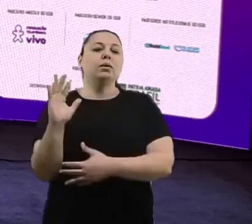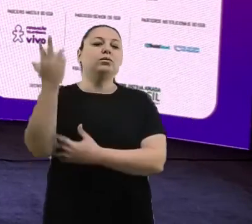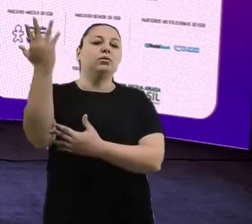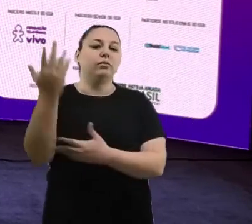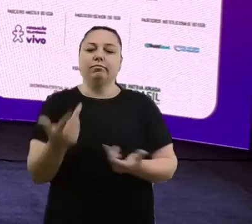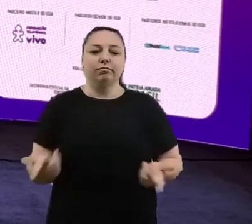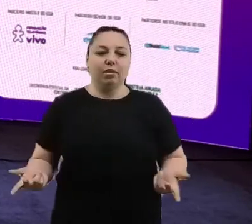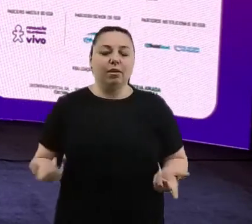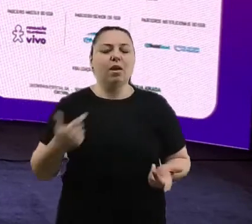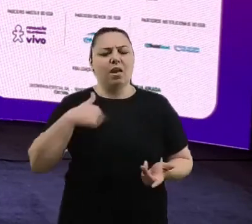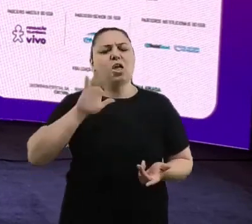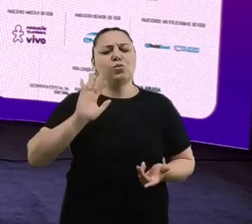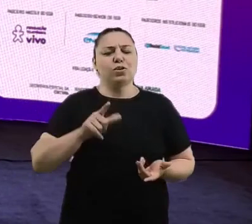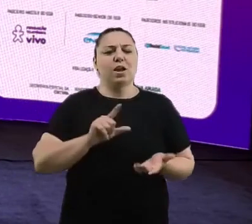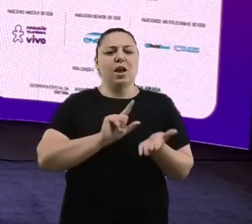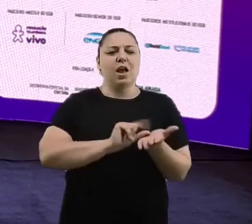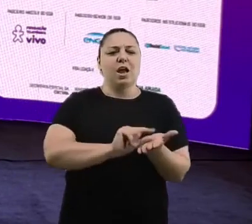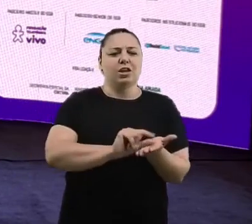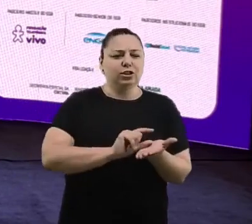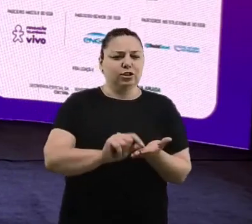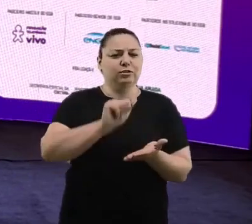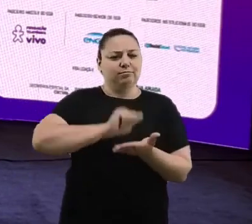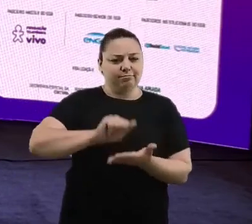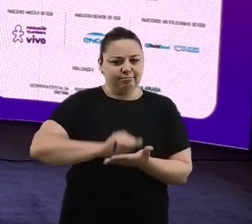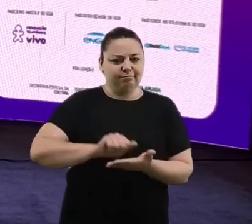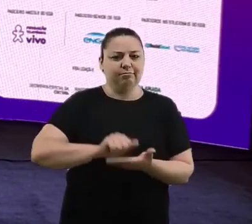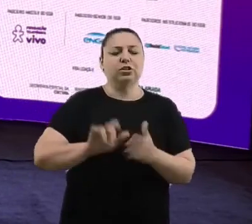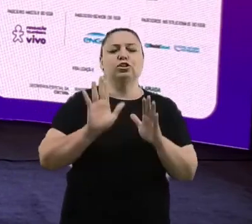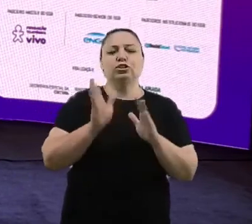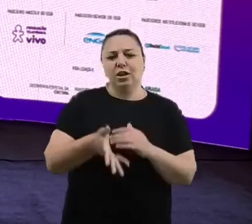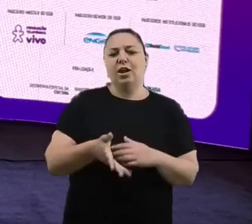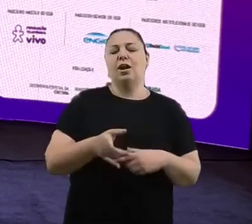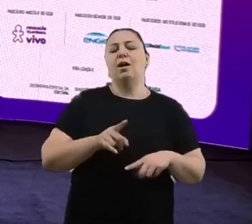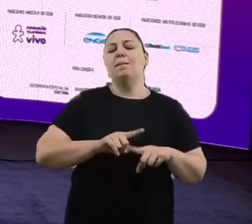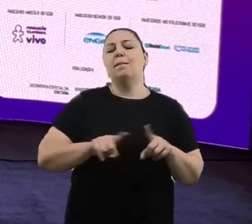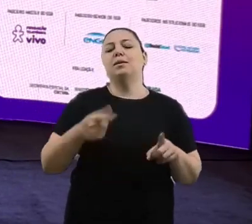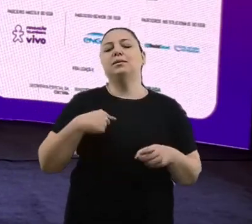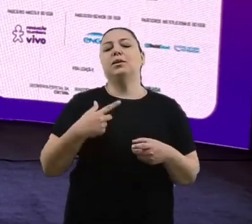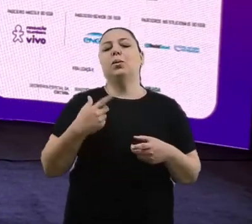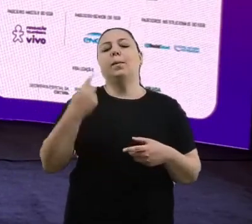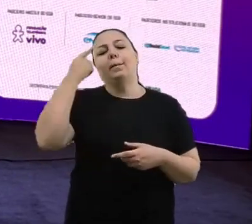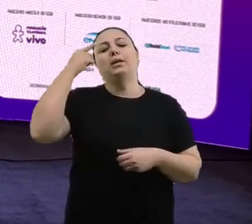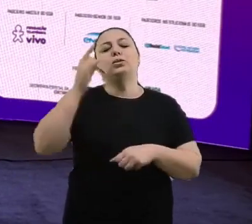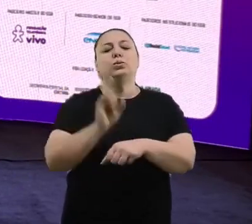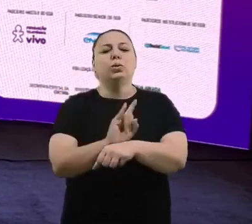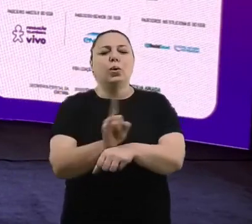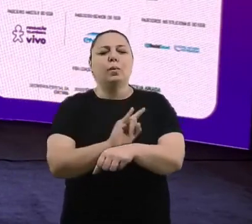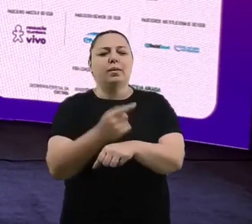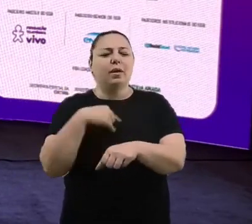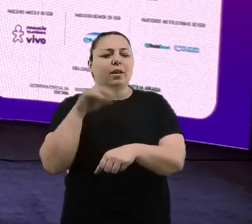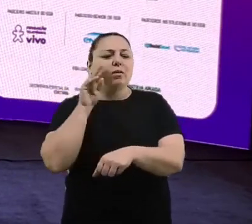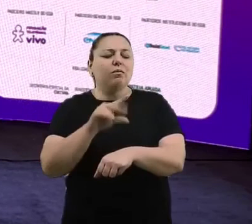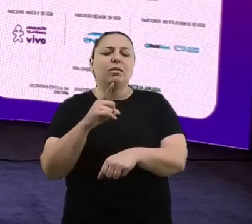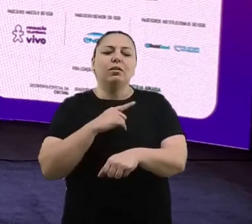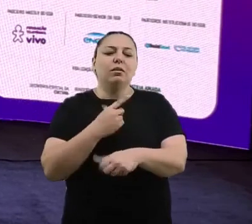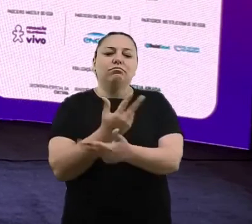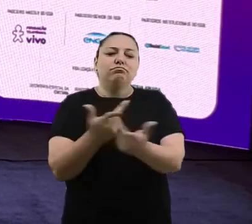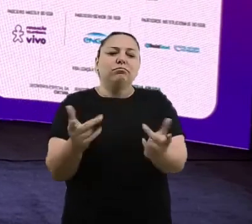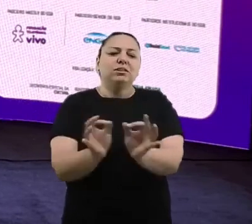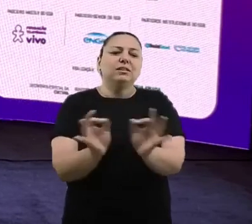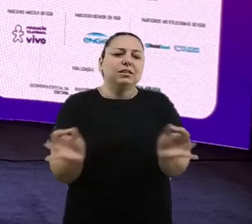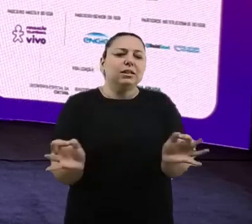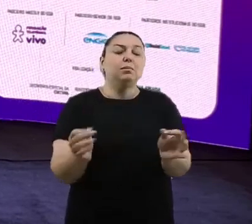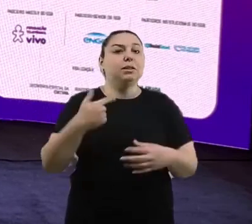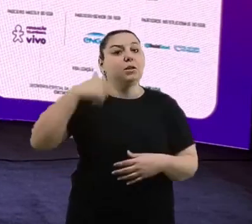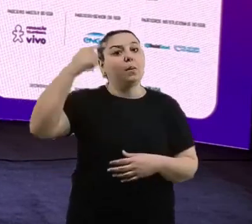nos últimos caracteres, nos últimos 5 minutos do documentário. E eles têm soluções bacanas, né? Então, assim, eu acho que